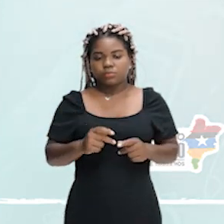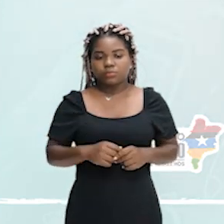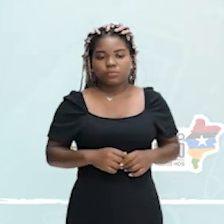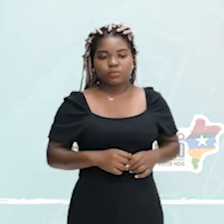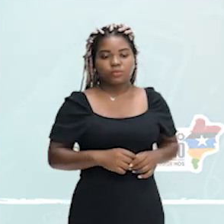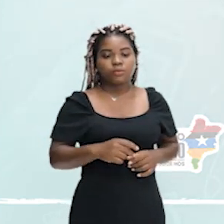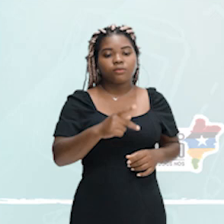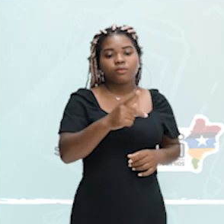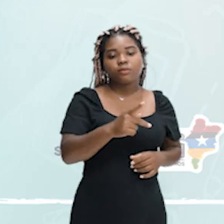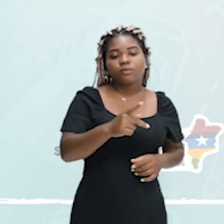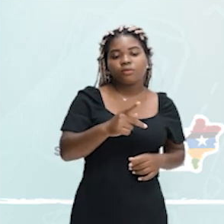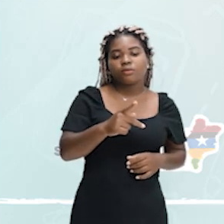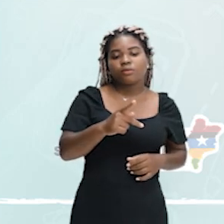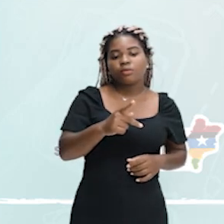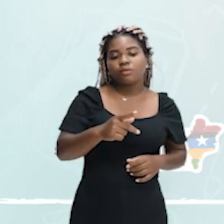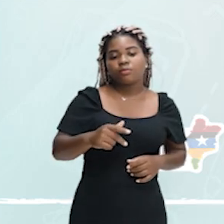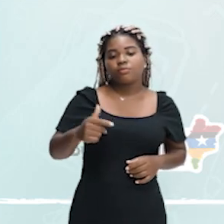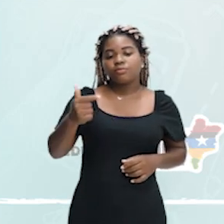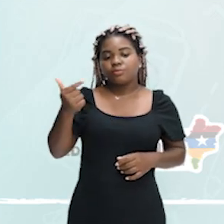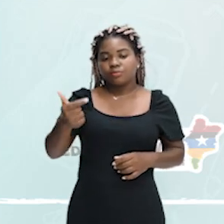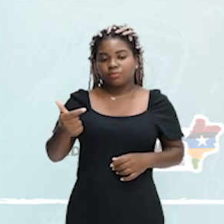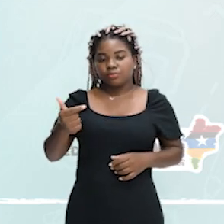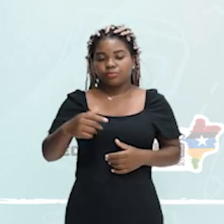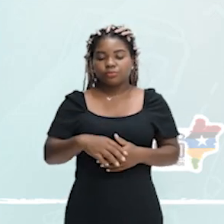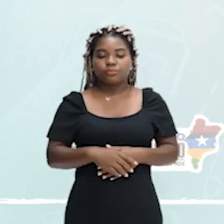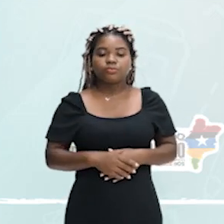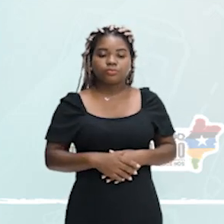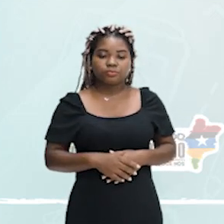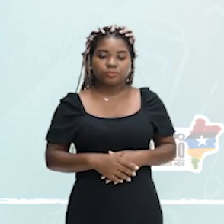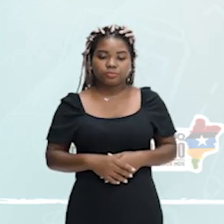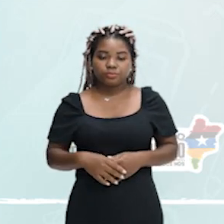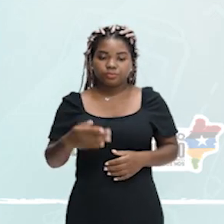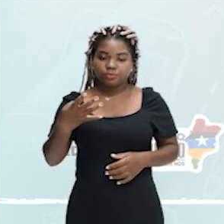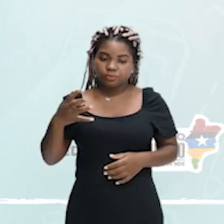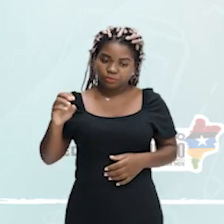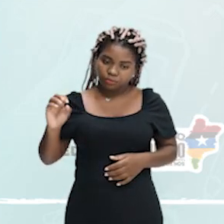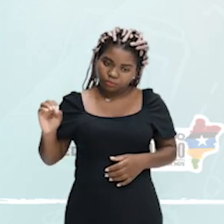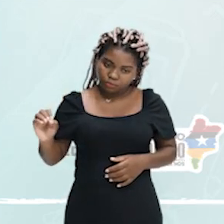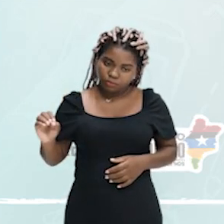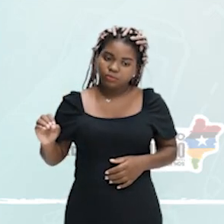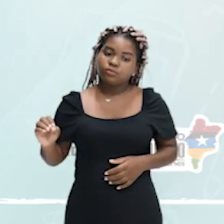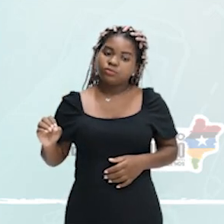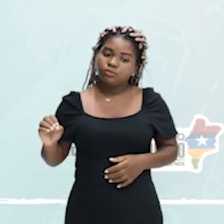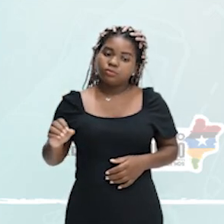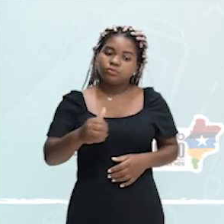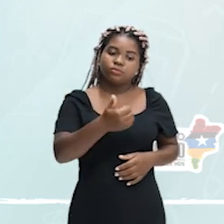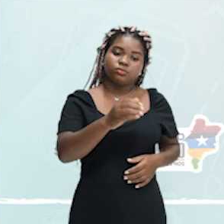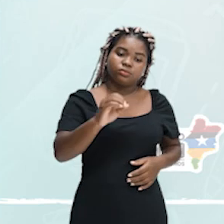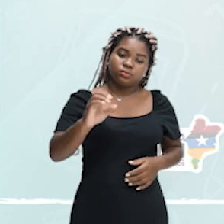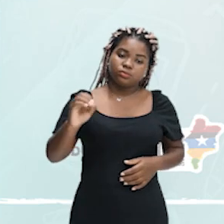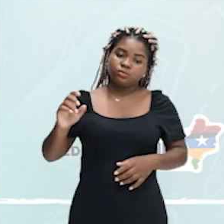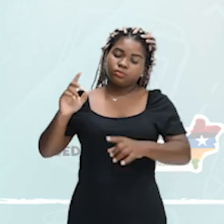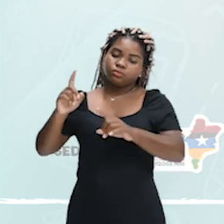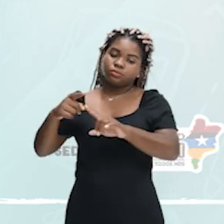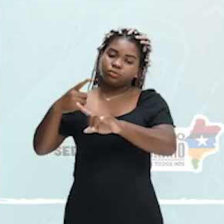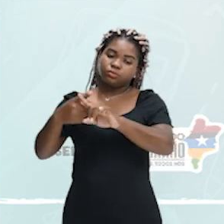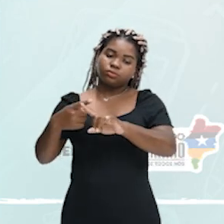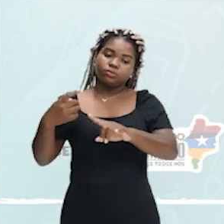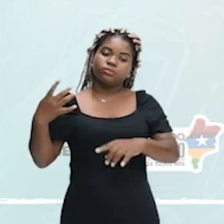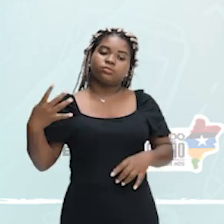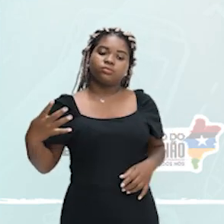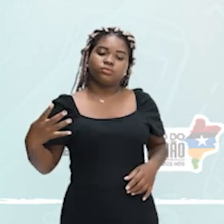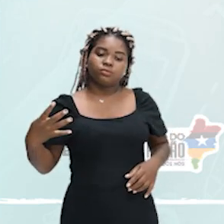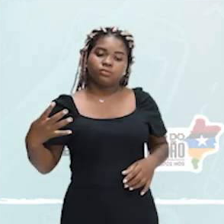continuar. População no segundo instante, no segundo tempo. 400. Esse 400 nada mais é do que o produto